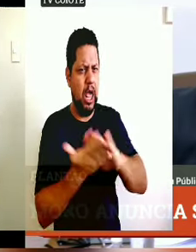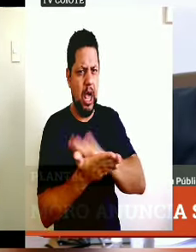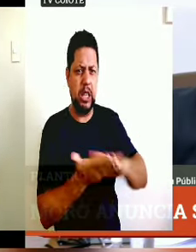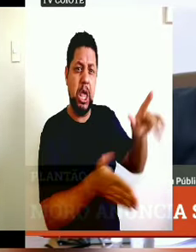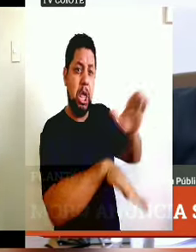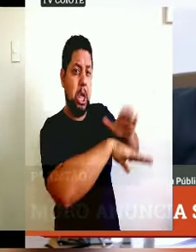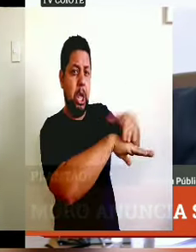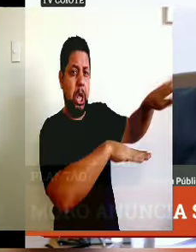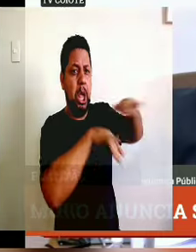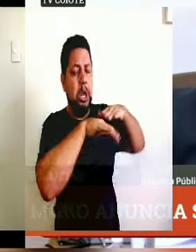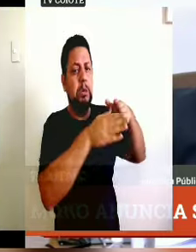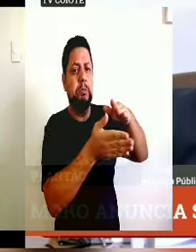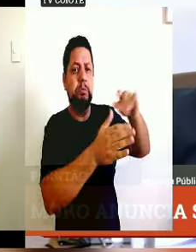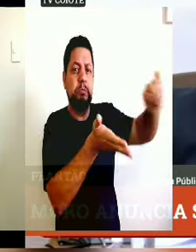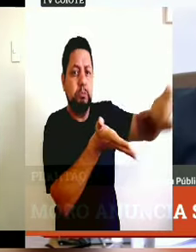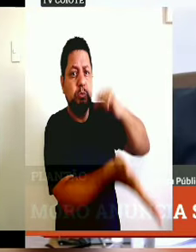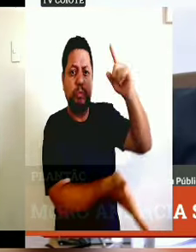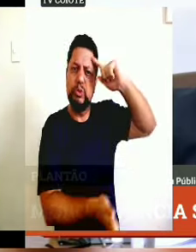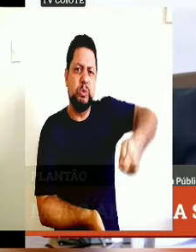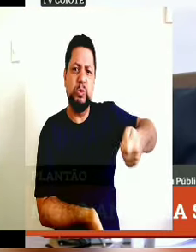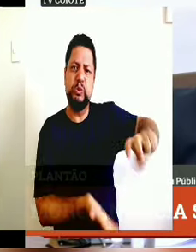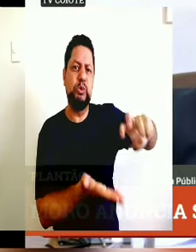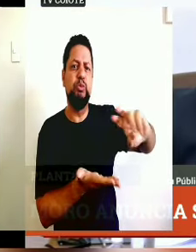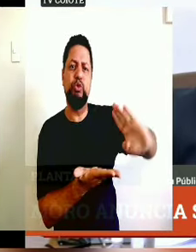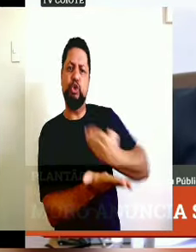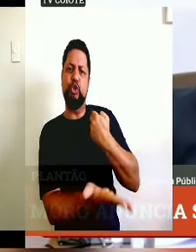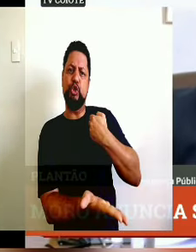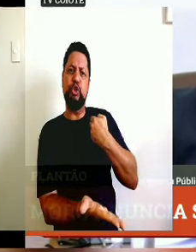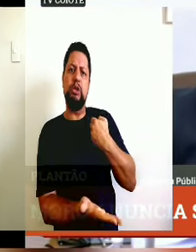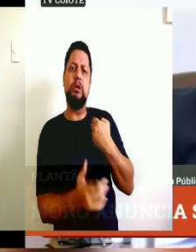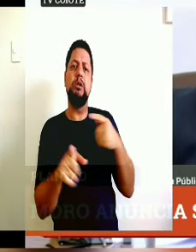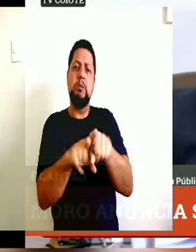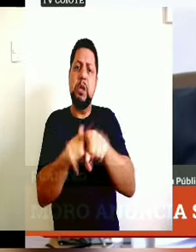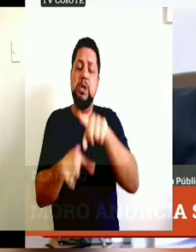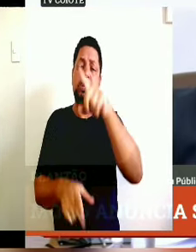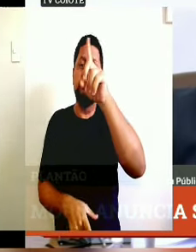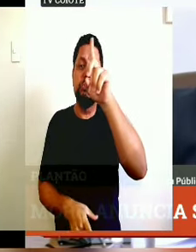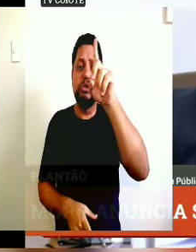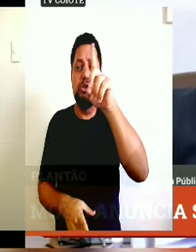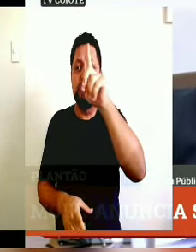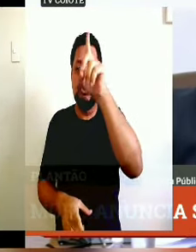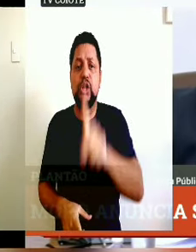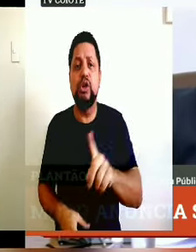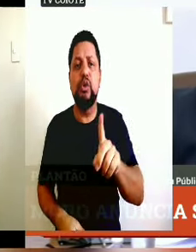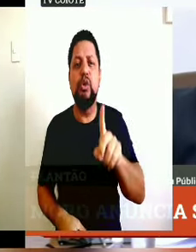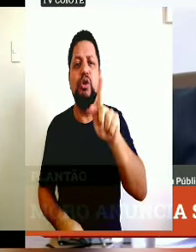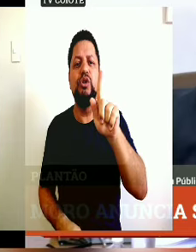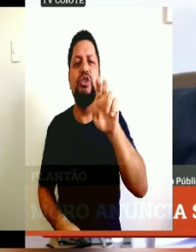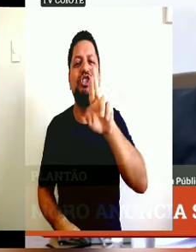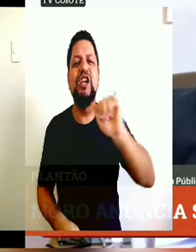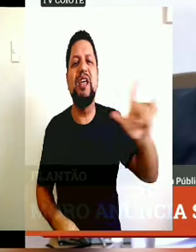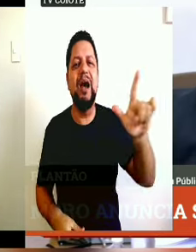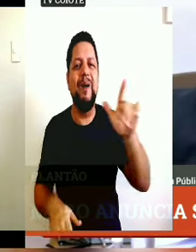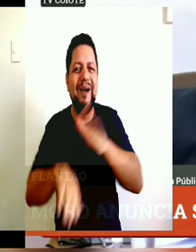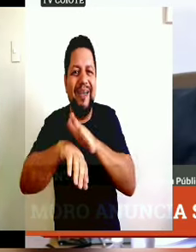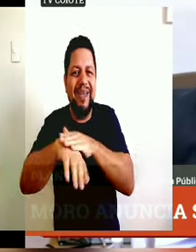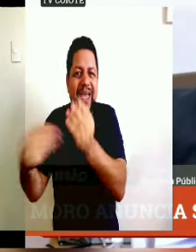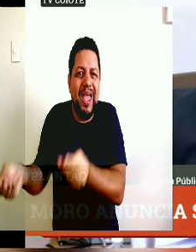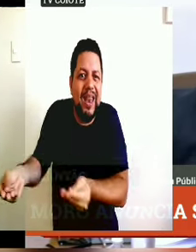isso foi trazido, em nenhum momento o diretor-geral da Polícia Federal apresentou um pedido